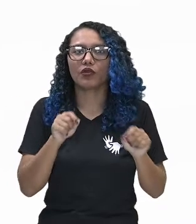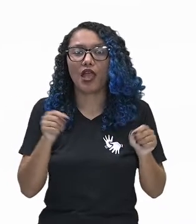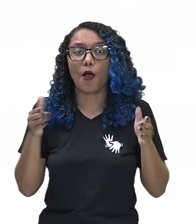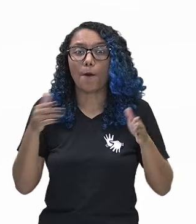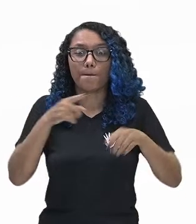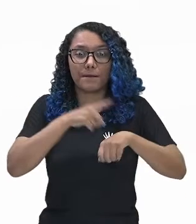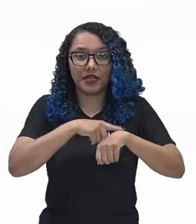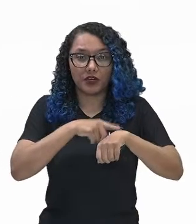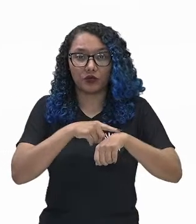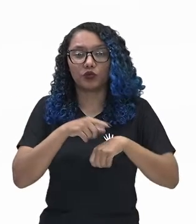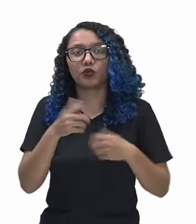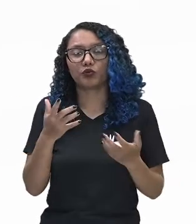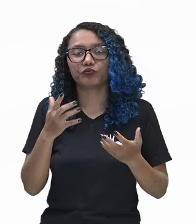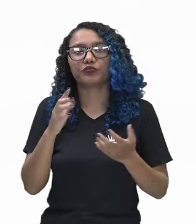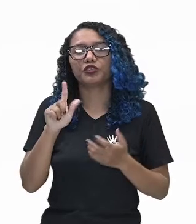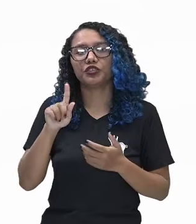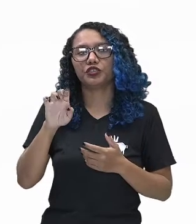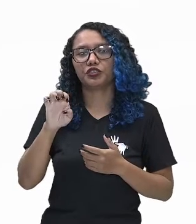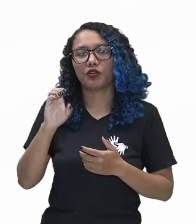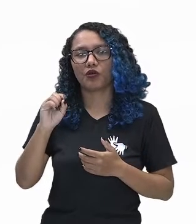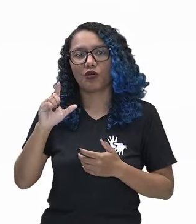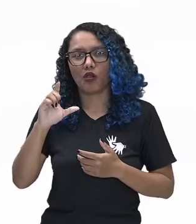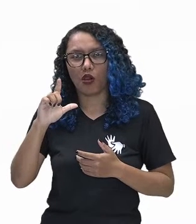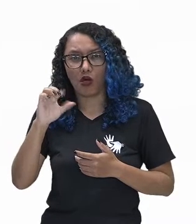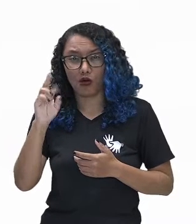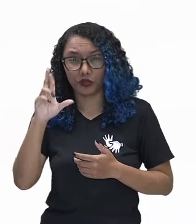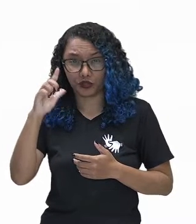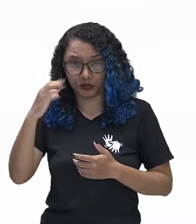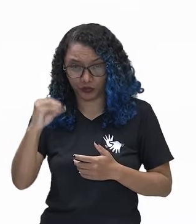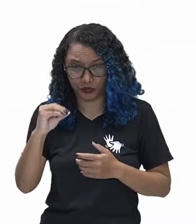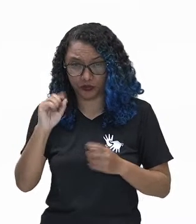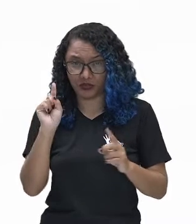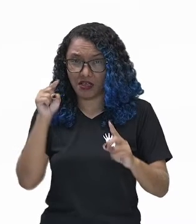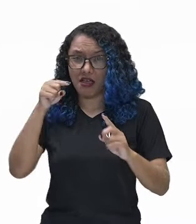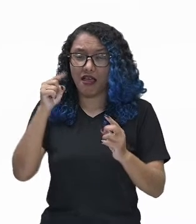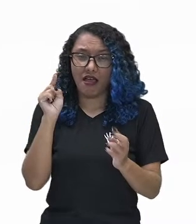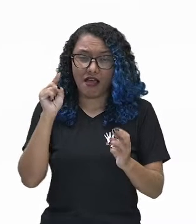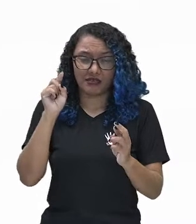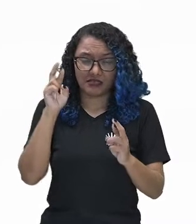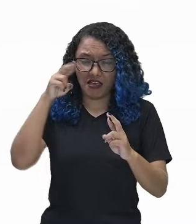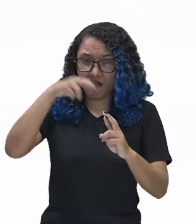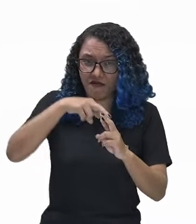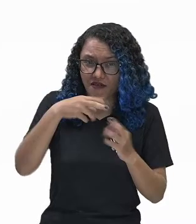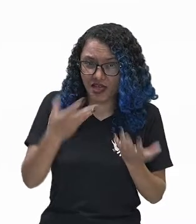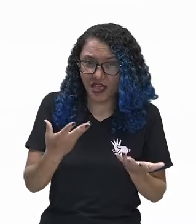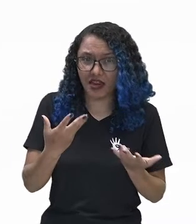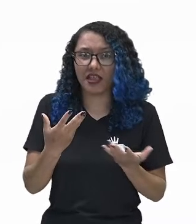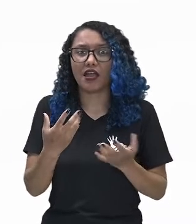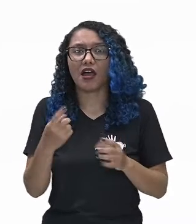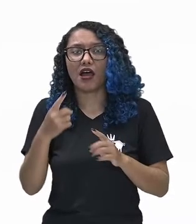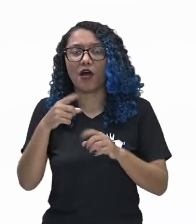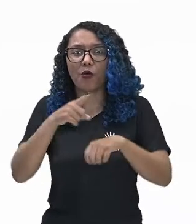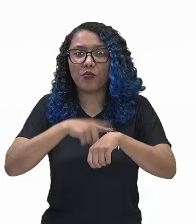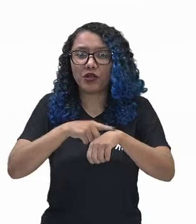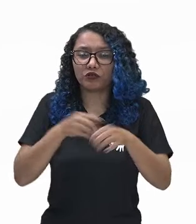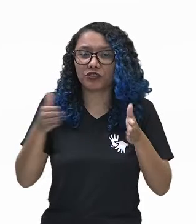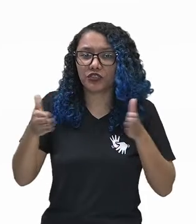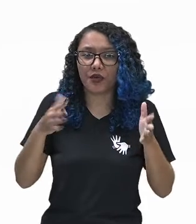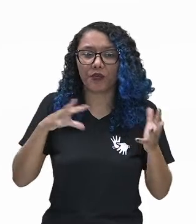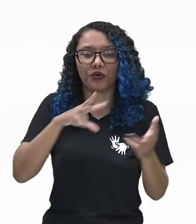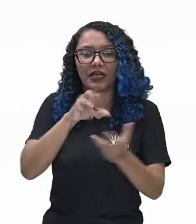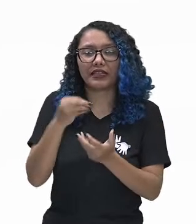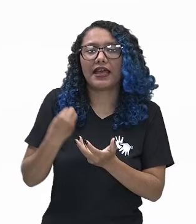que seria a idade da nossa Terra, né? Então, a idade do planeta. Então, nós temos todas as transformações, como vocês podem